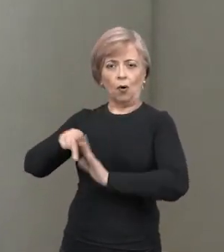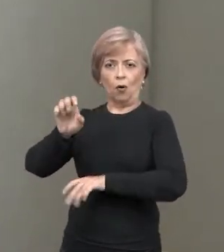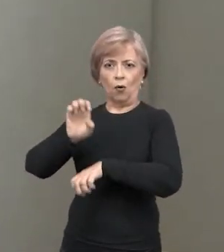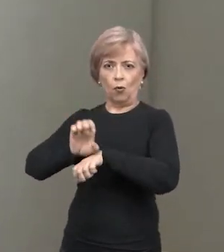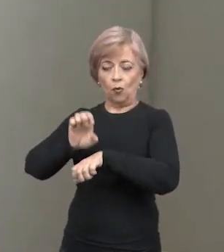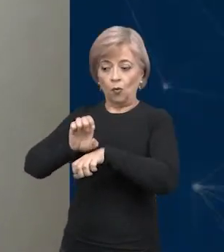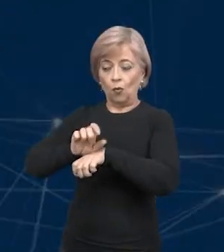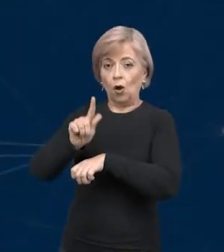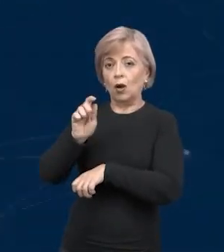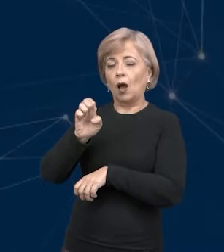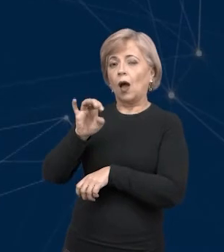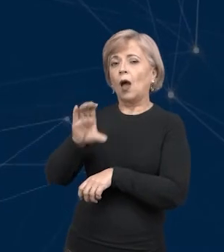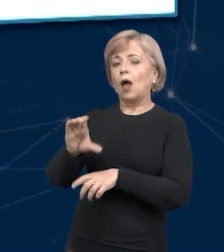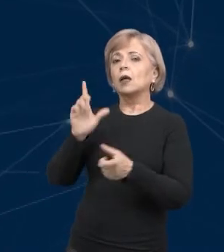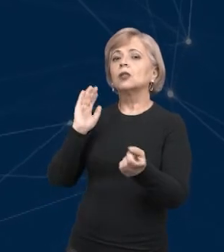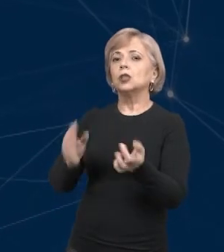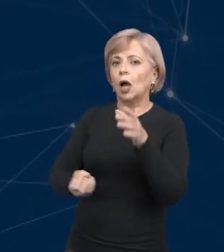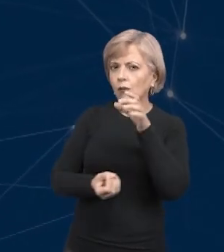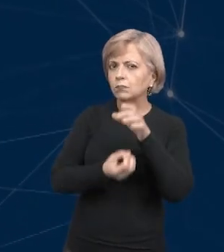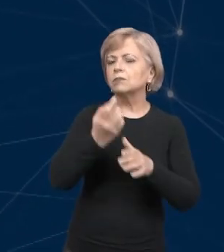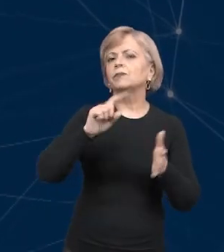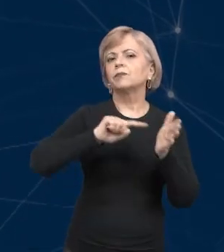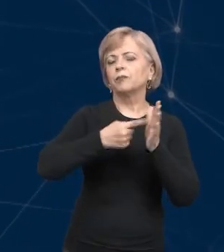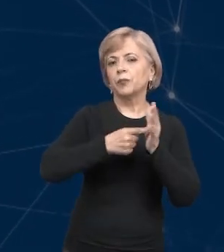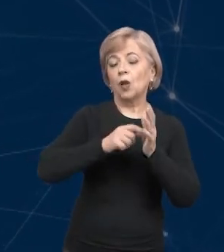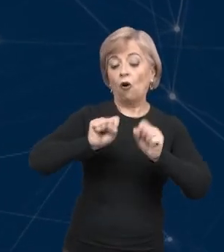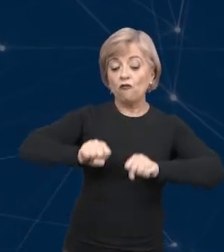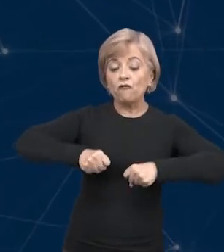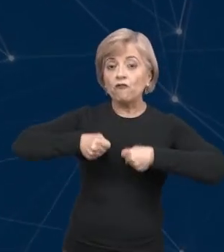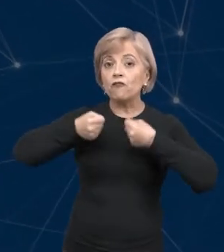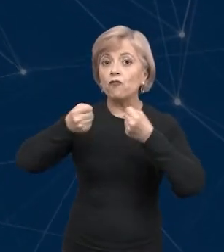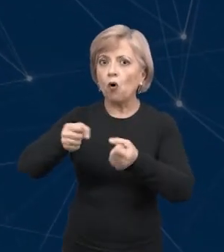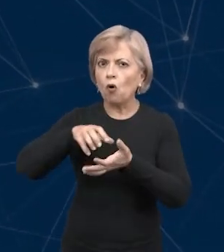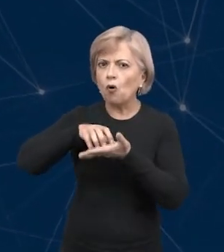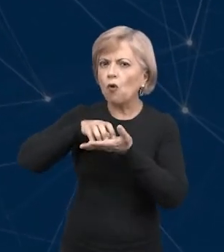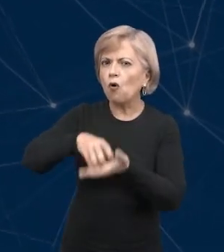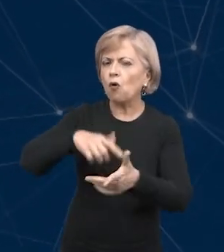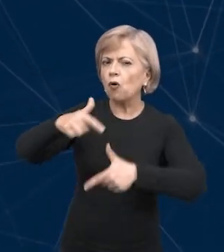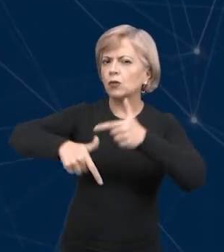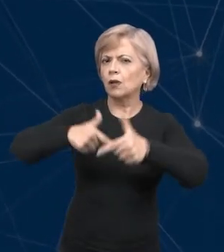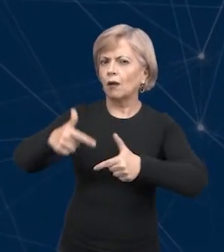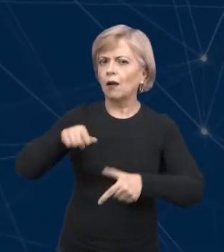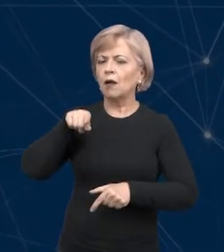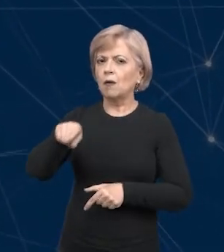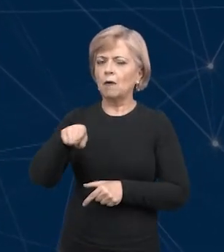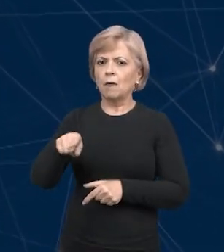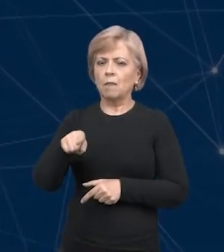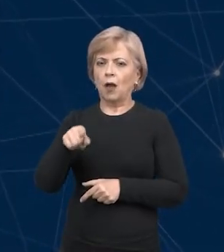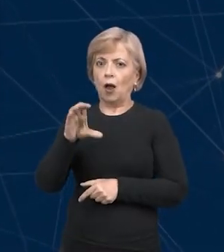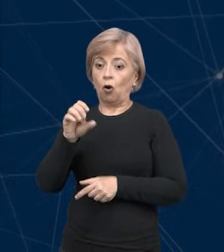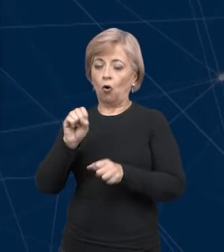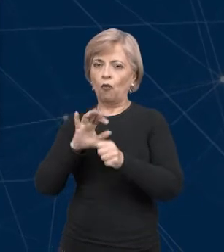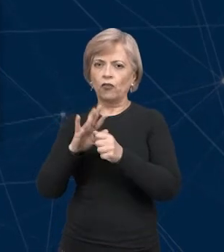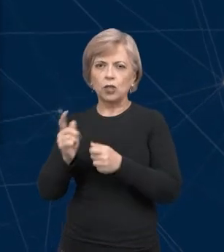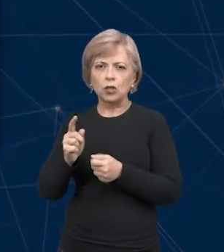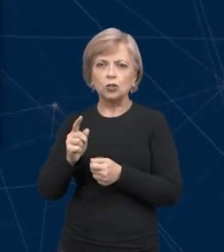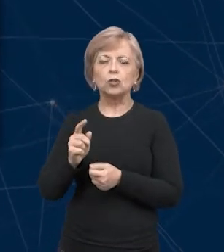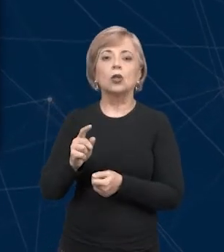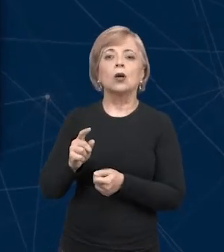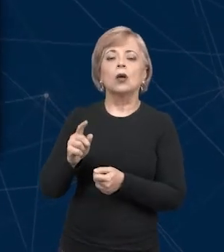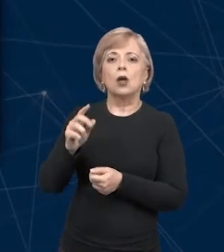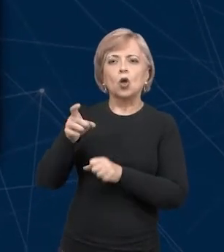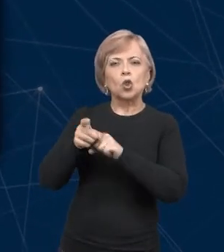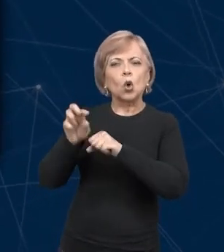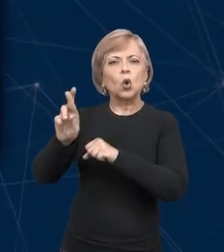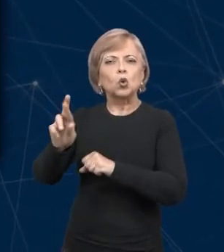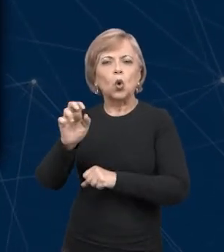uma investigação, a Força Tarefa Covid, também à época instituída pelo Procurador-Geral de Justiça, o Dr. Eduardo Gussin, já tinha uma investigação na